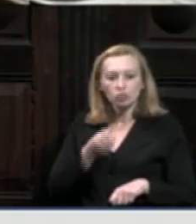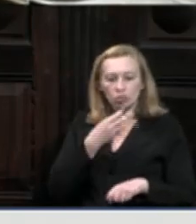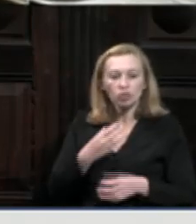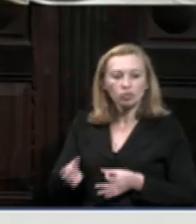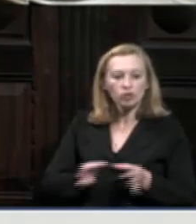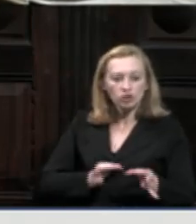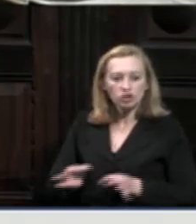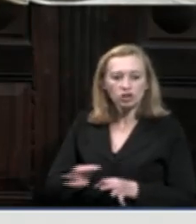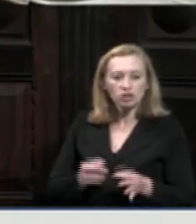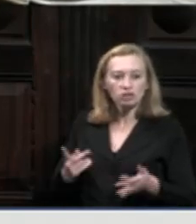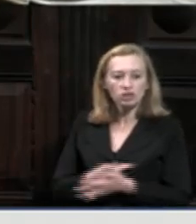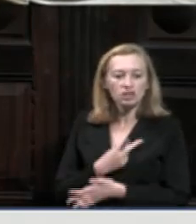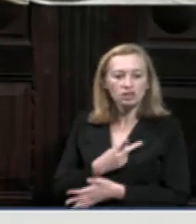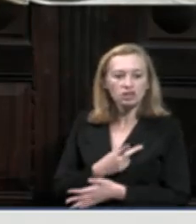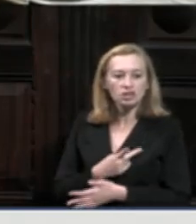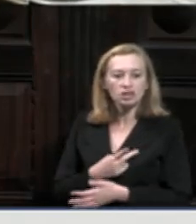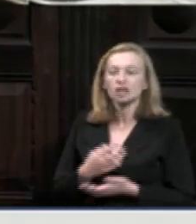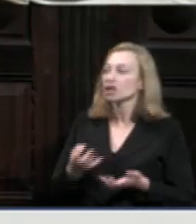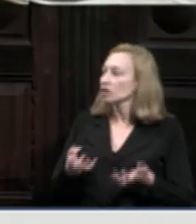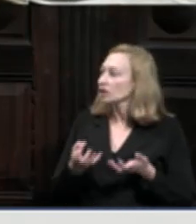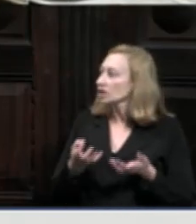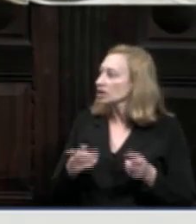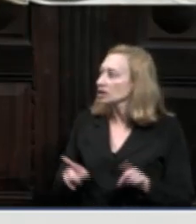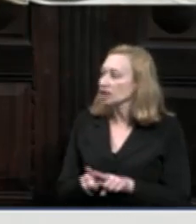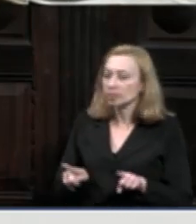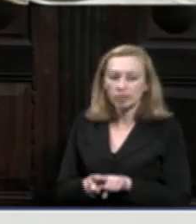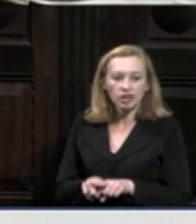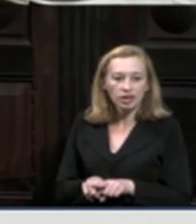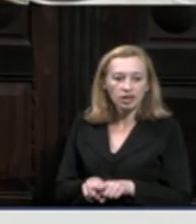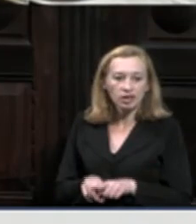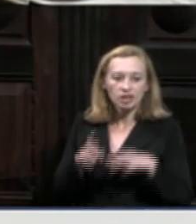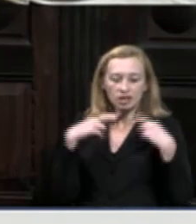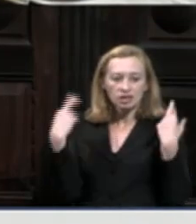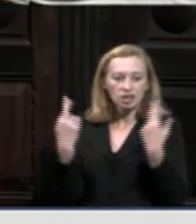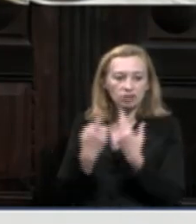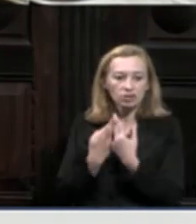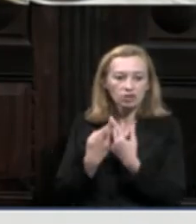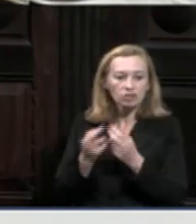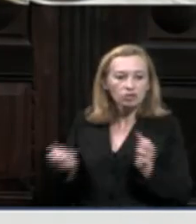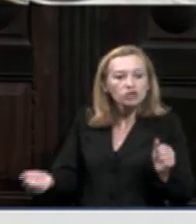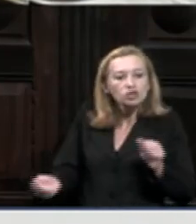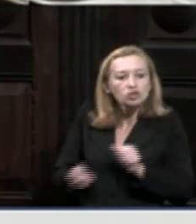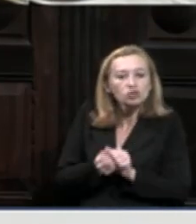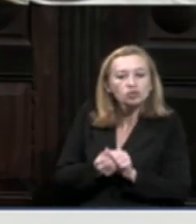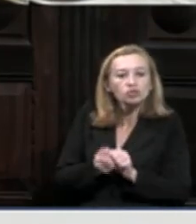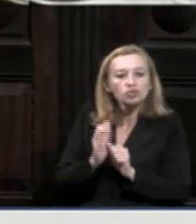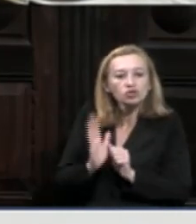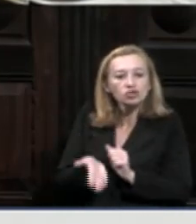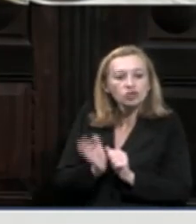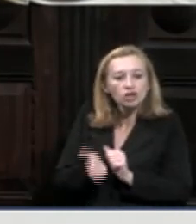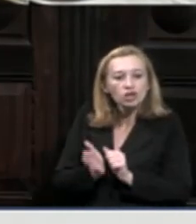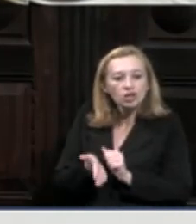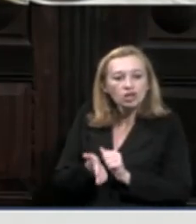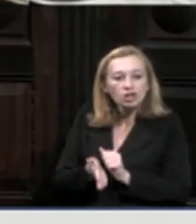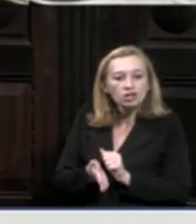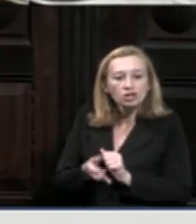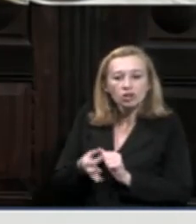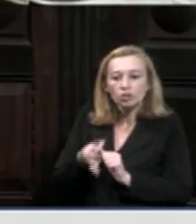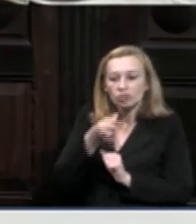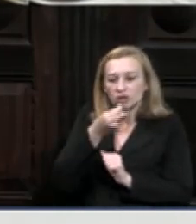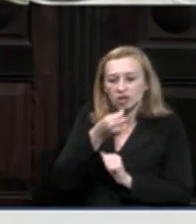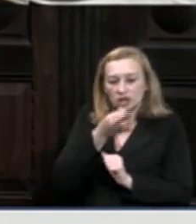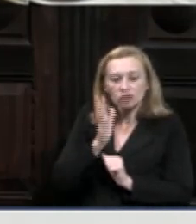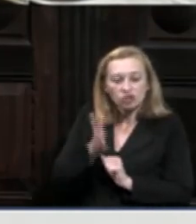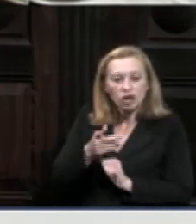como positivo. E eu queria propor que essa audiência pública fosse realizada em conjunto, já pedi a opinião do presidente da